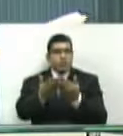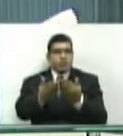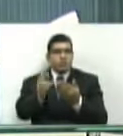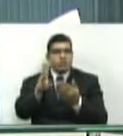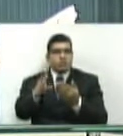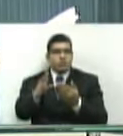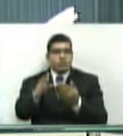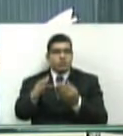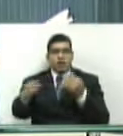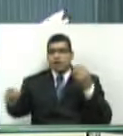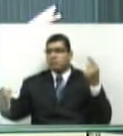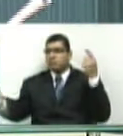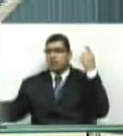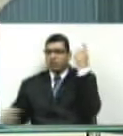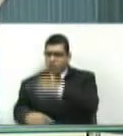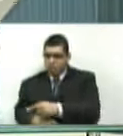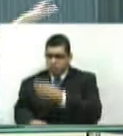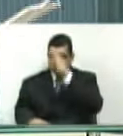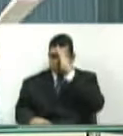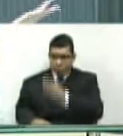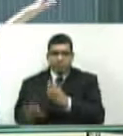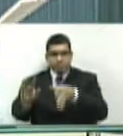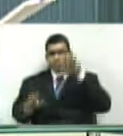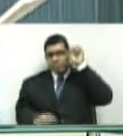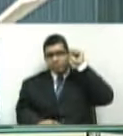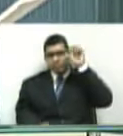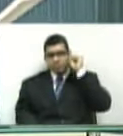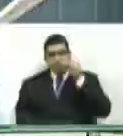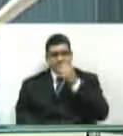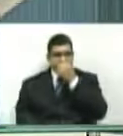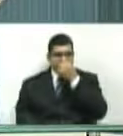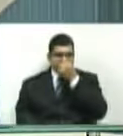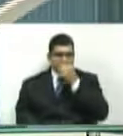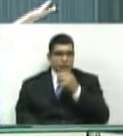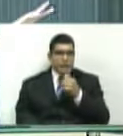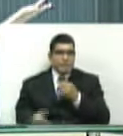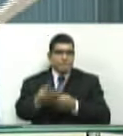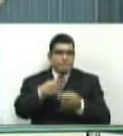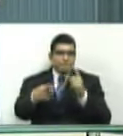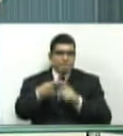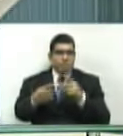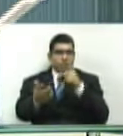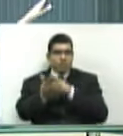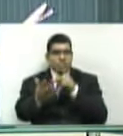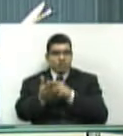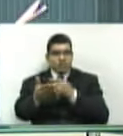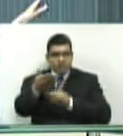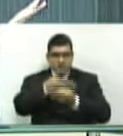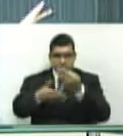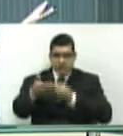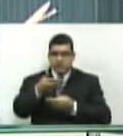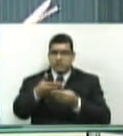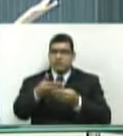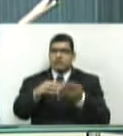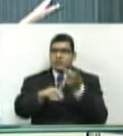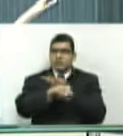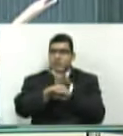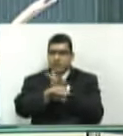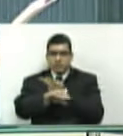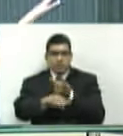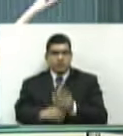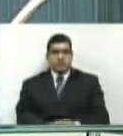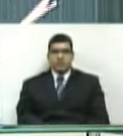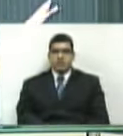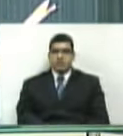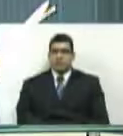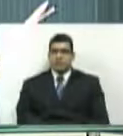contra a Amazonprev. E eu já ouvi argumentos que, se forem verdadeiros, são consistentes da Procuradoria,